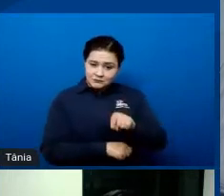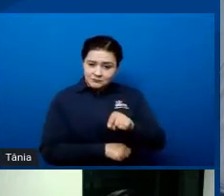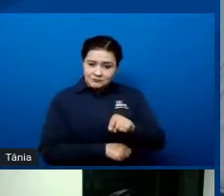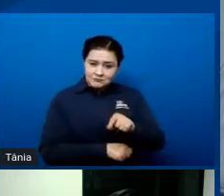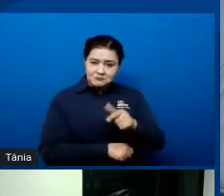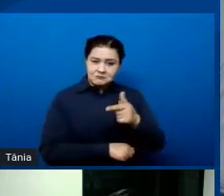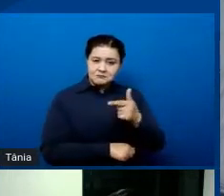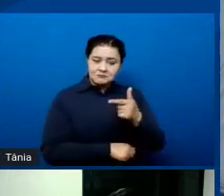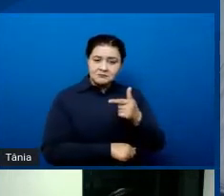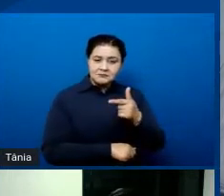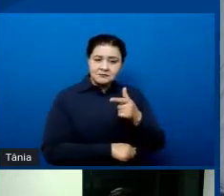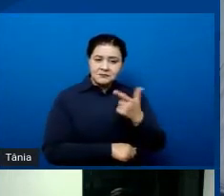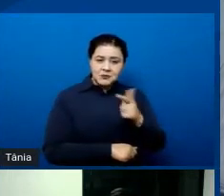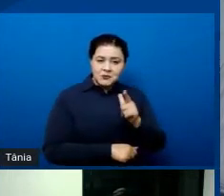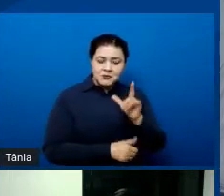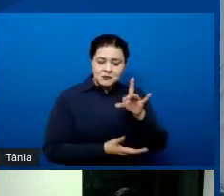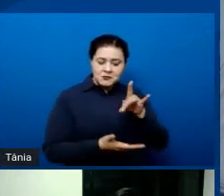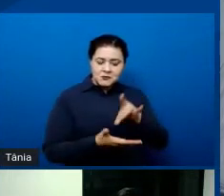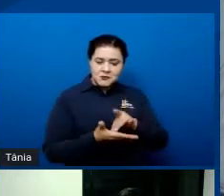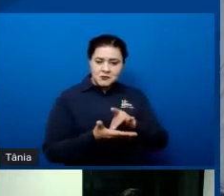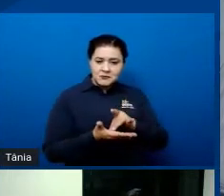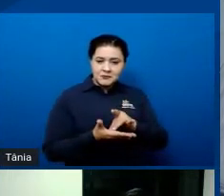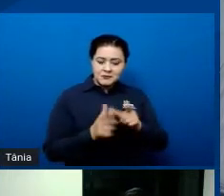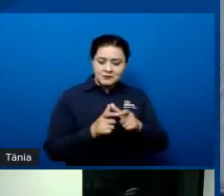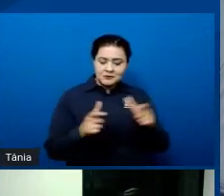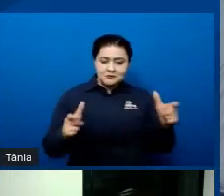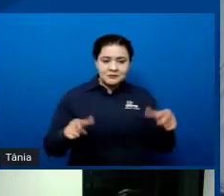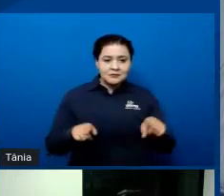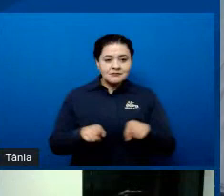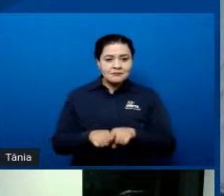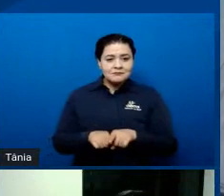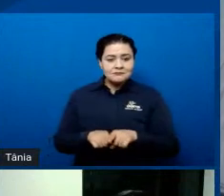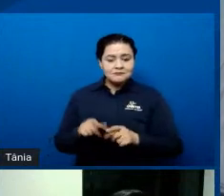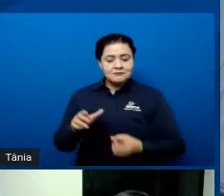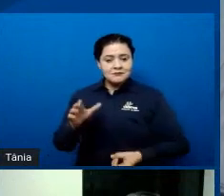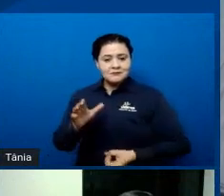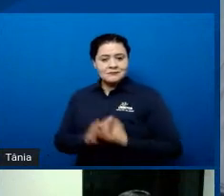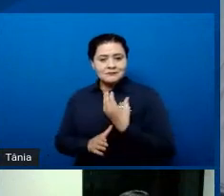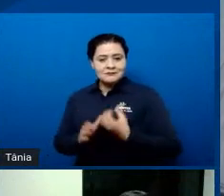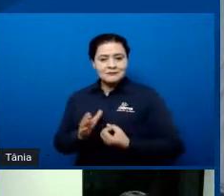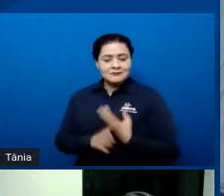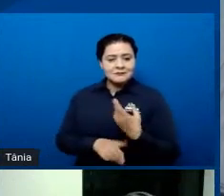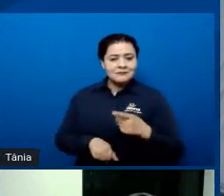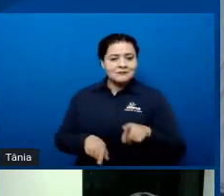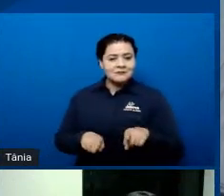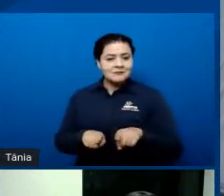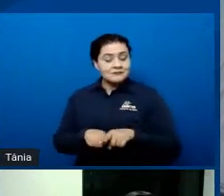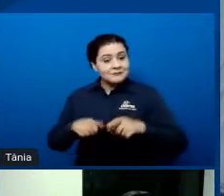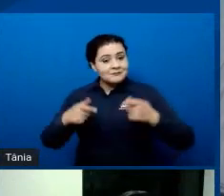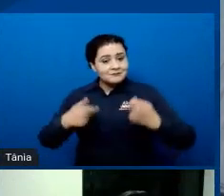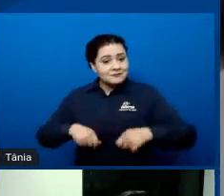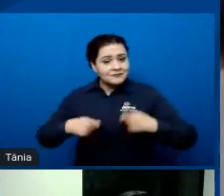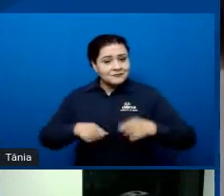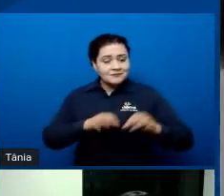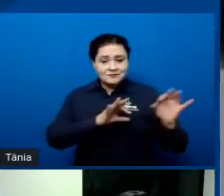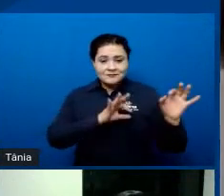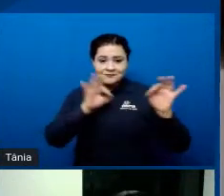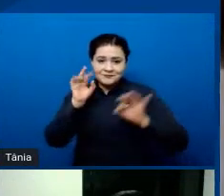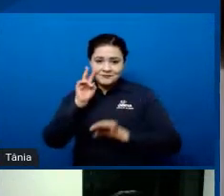têm realização com realidade aumentada, e o que vocês estão produzindo, que vocês necessitam disso, assistam esse